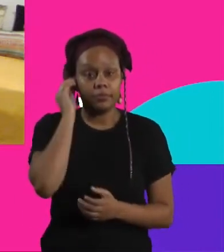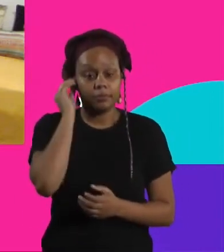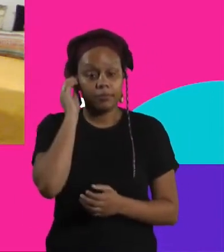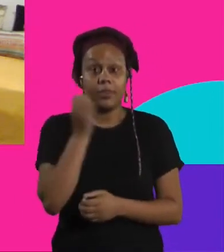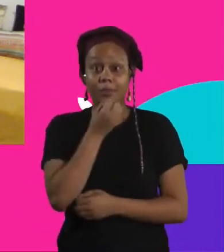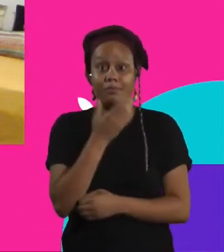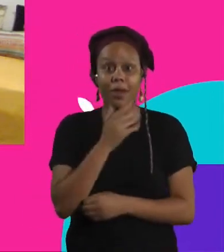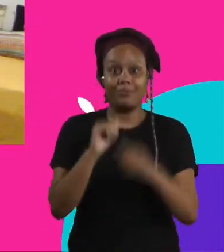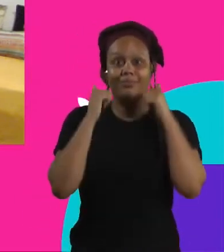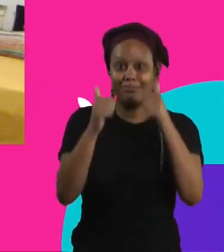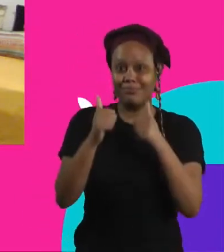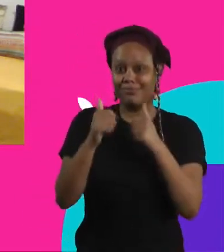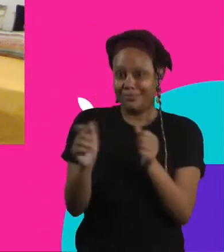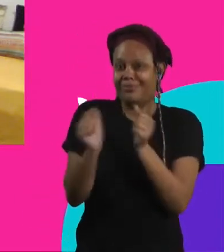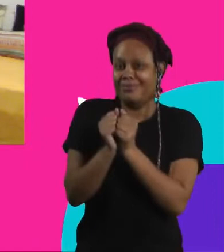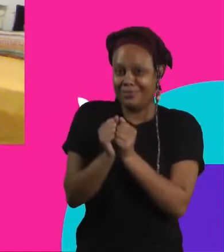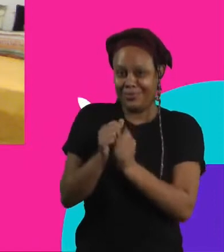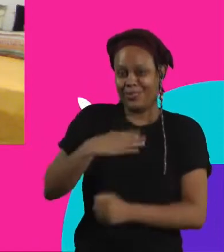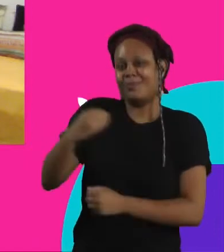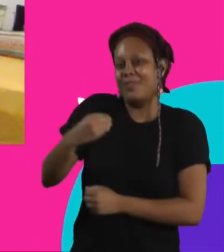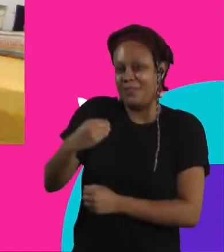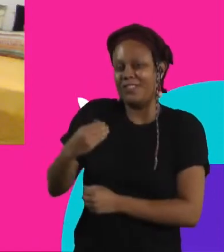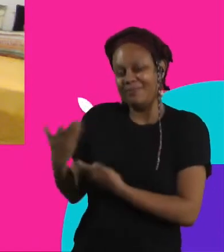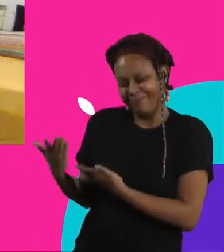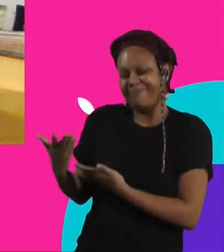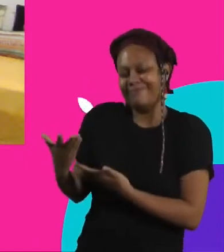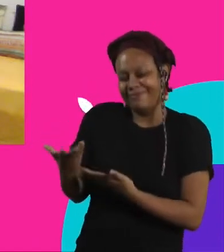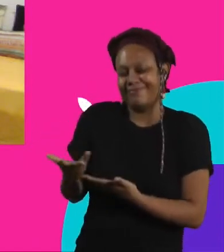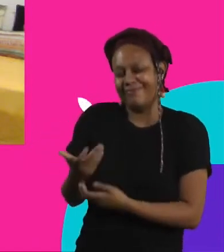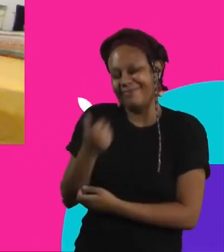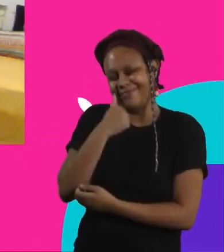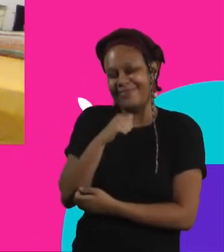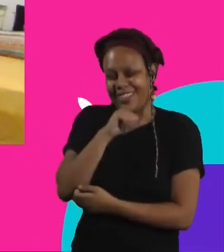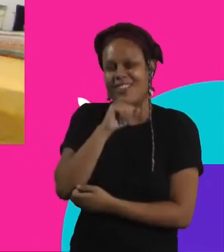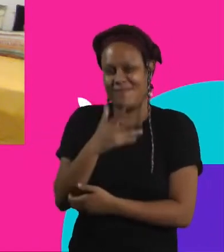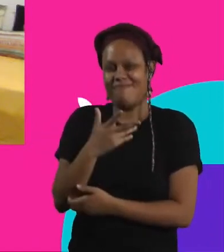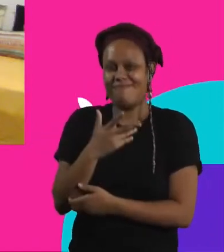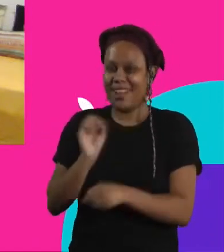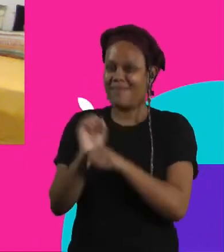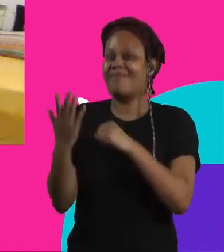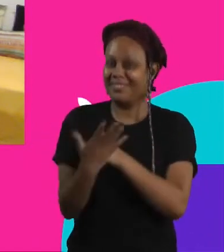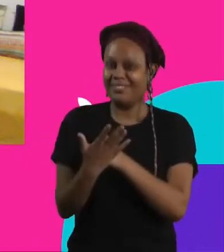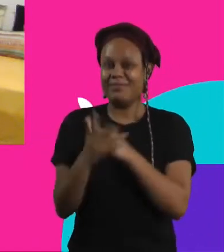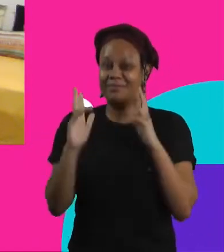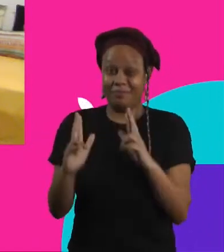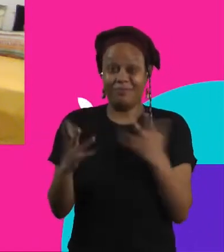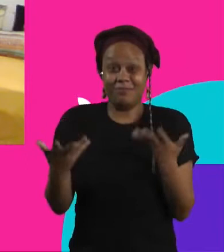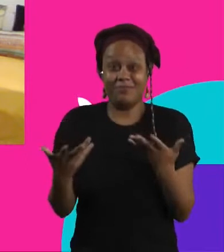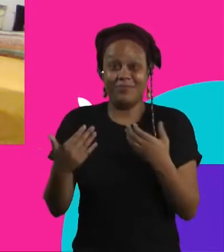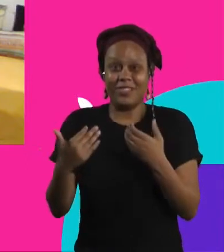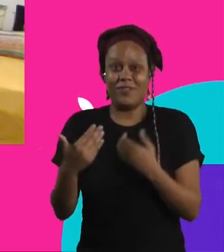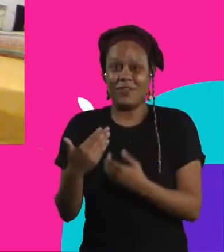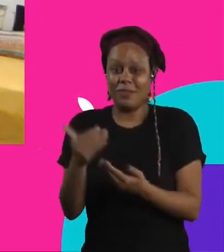Bom, tudo bem? Estou aqui com o meu filho, né? Então, pandemia acontece dessas, a gente tem que se virar. O Ícaro está aqui, vou começar que